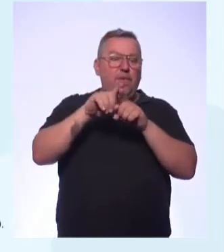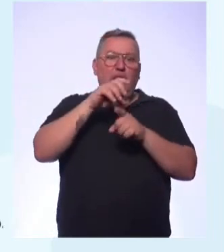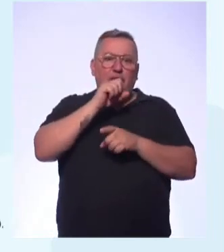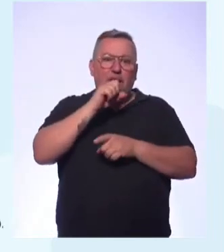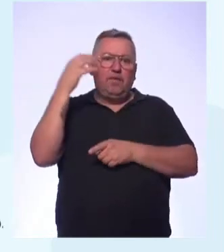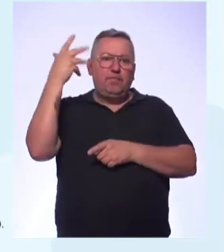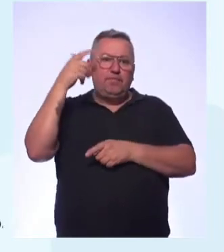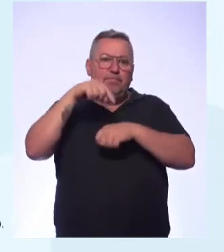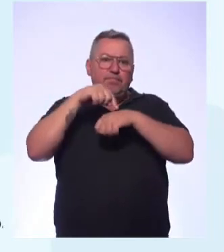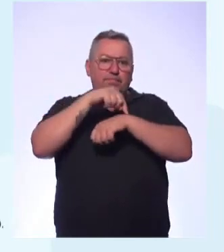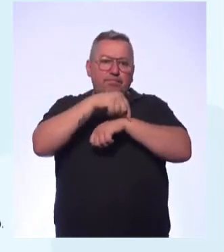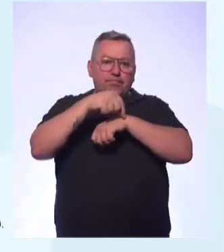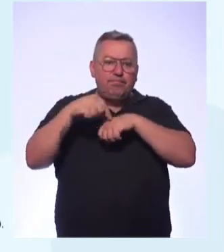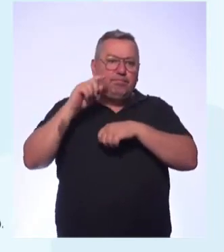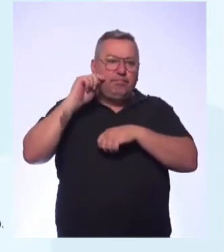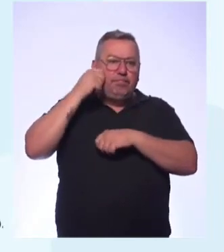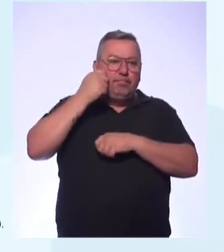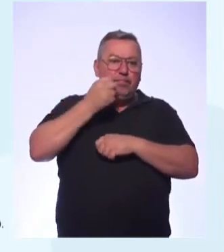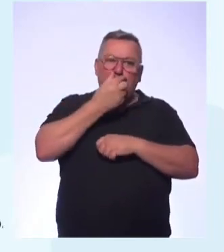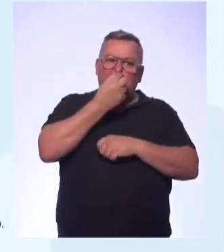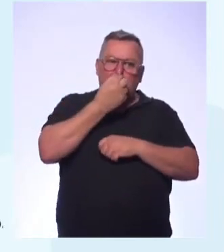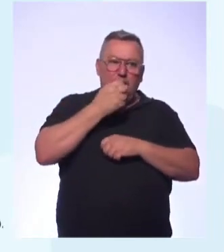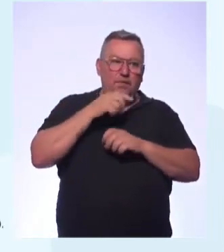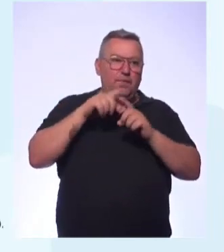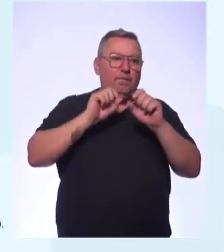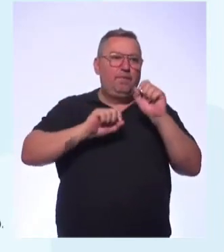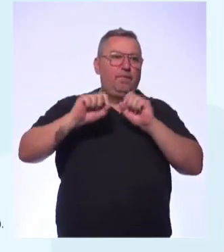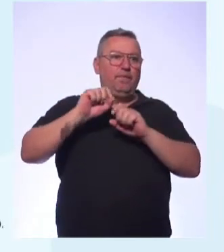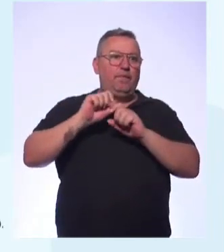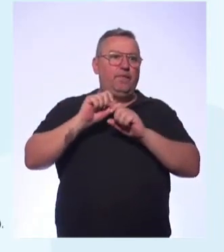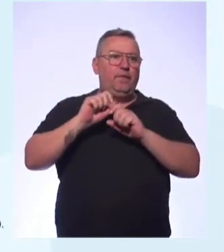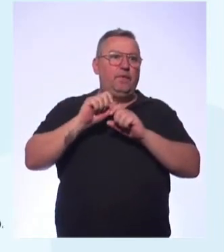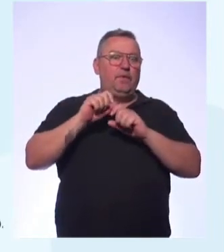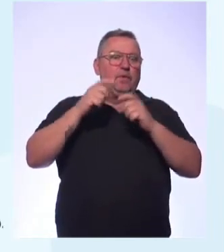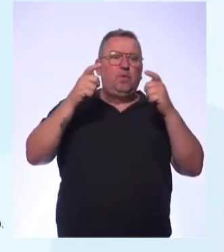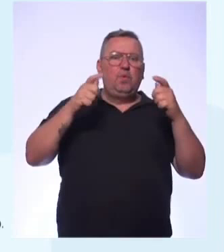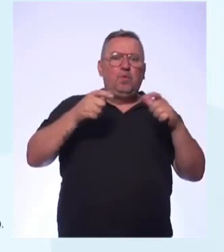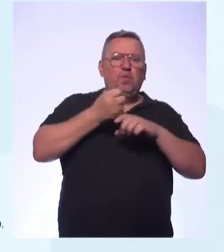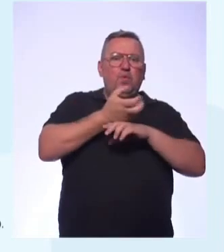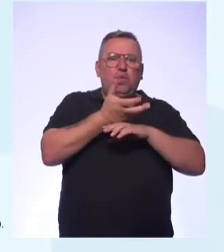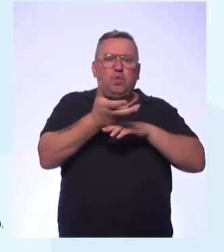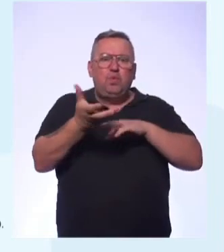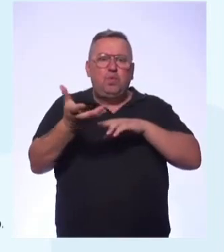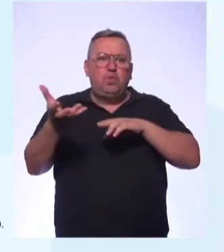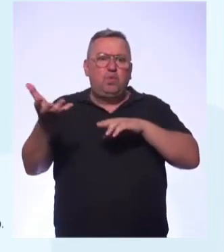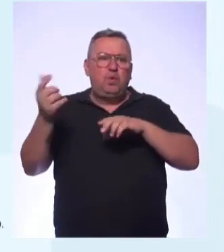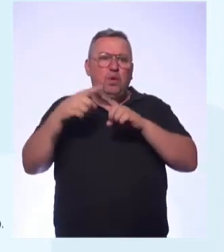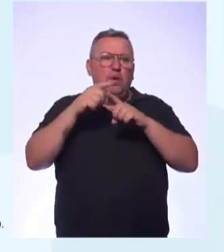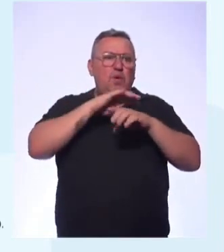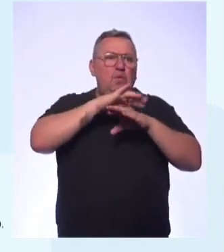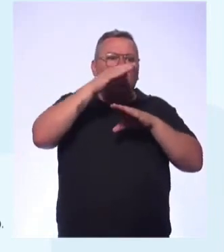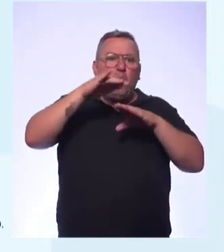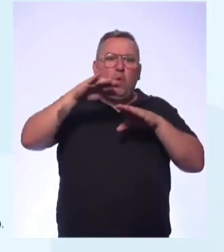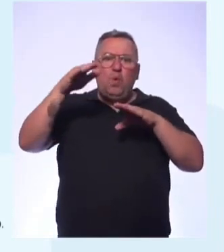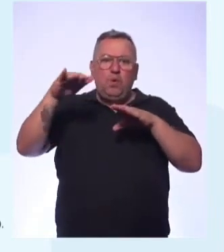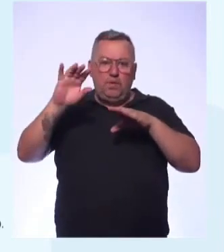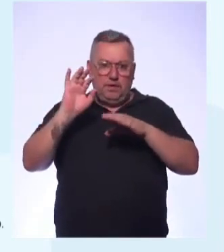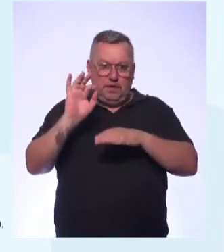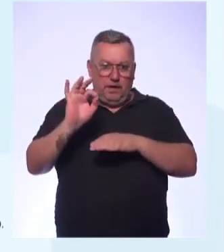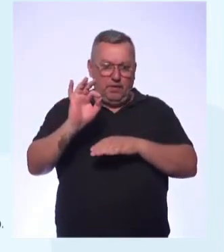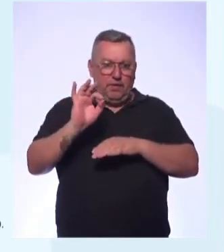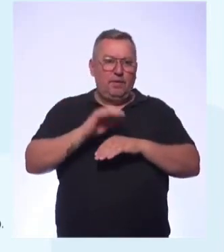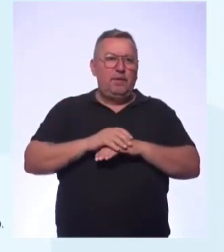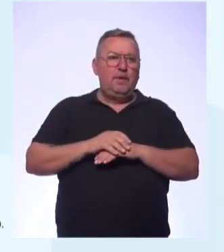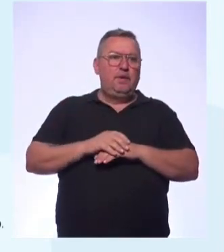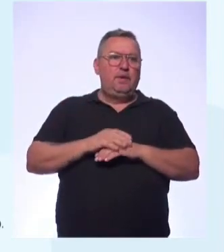com as pintinhas pretas. Aí, elas estão meio que uma savana, alguma coisa assim. Parece que tem umas montanhas atrás, certo?